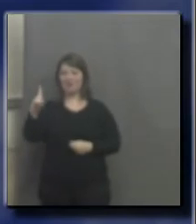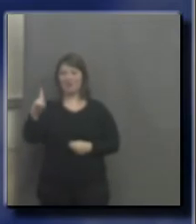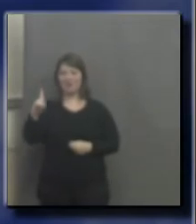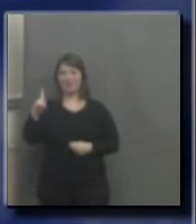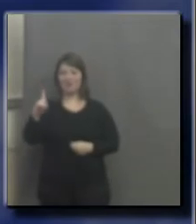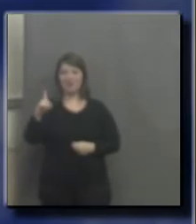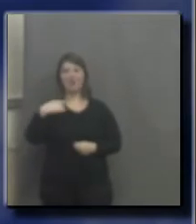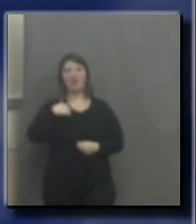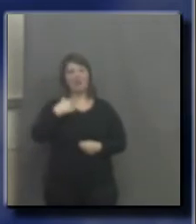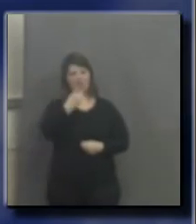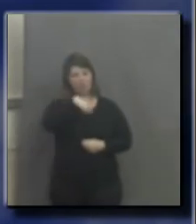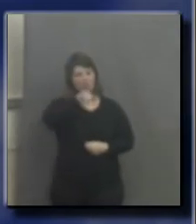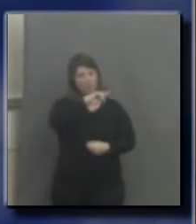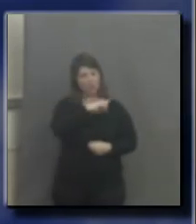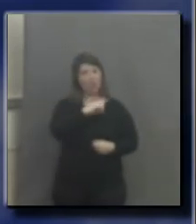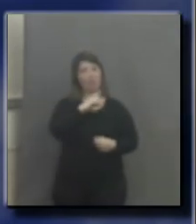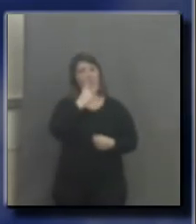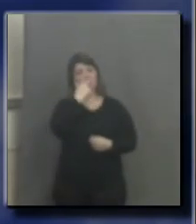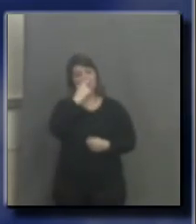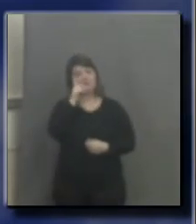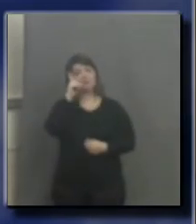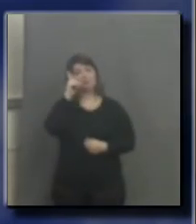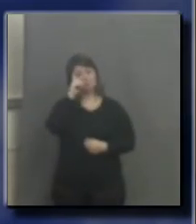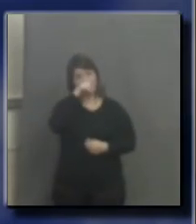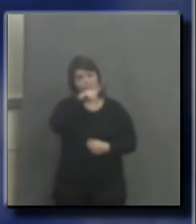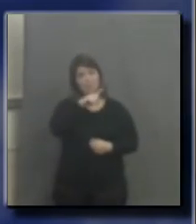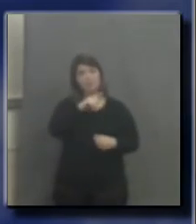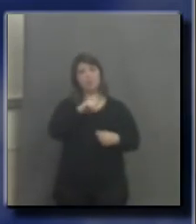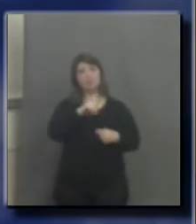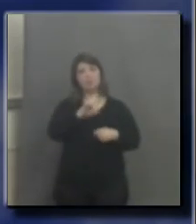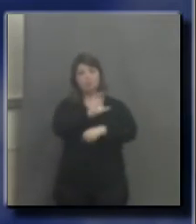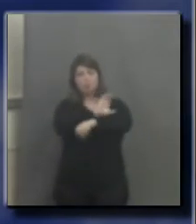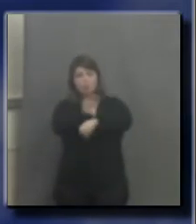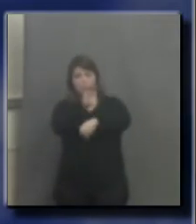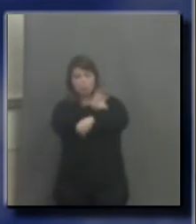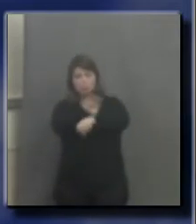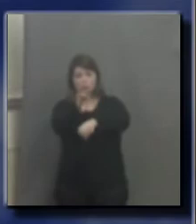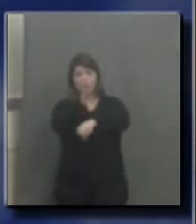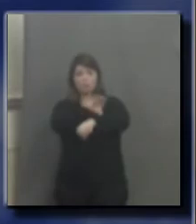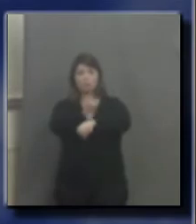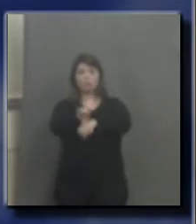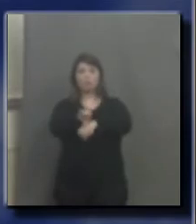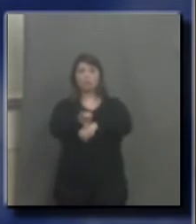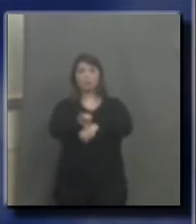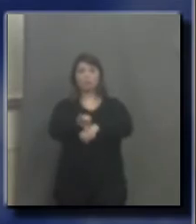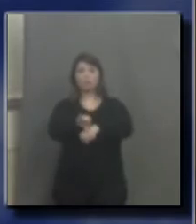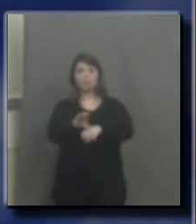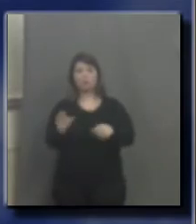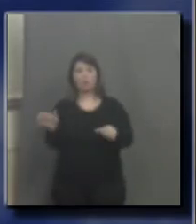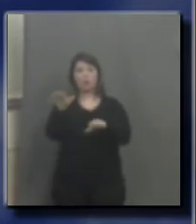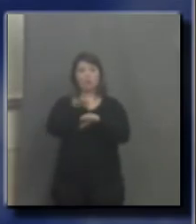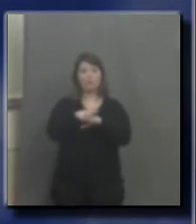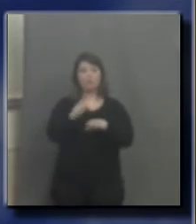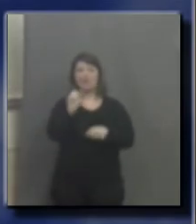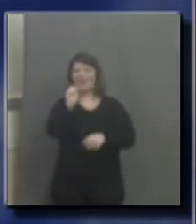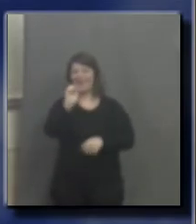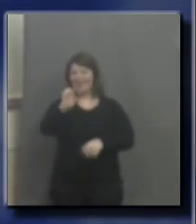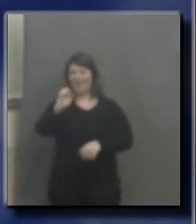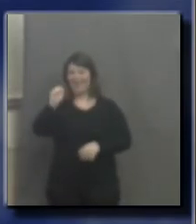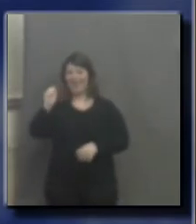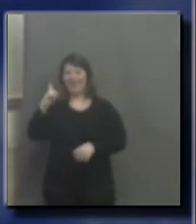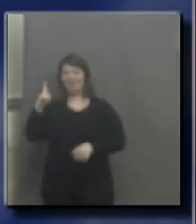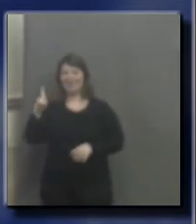da possibilidade do risco, né, dos cursos denominados ou integralmente em EAD, ou